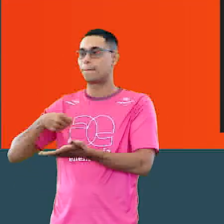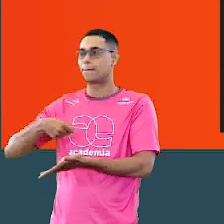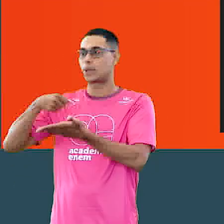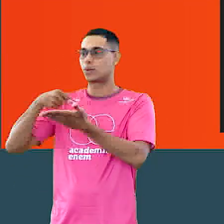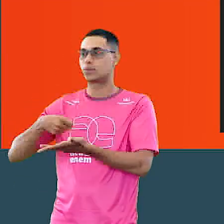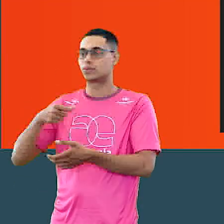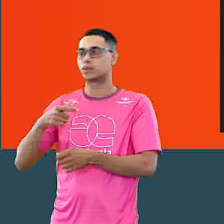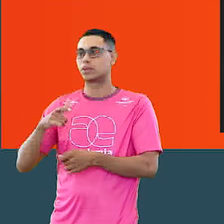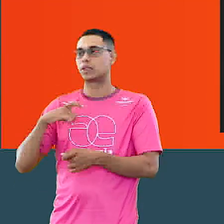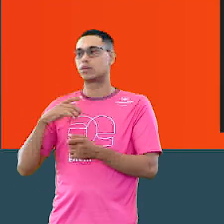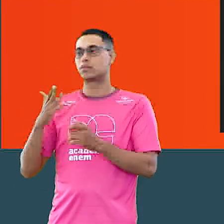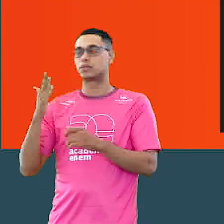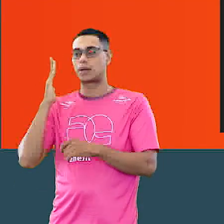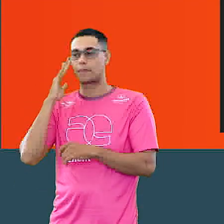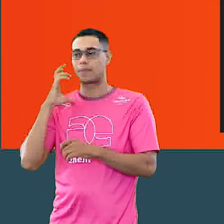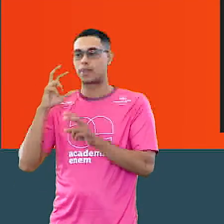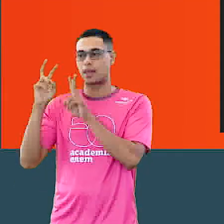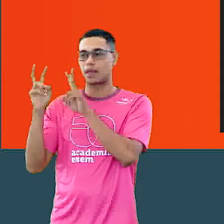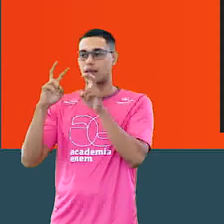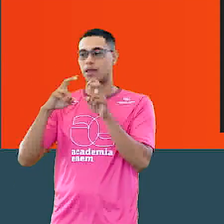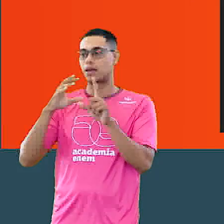direito à cota.